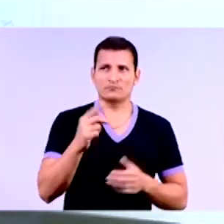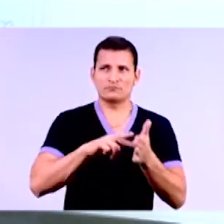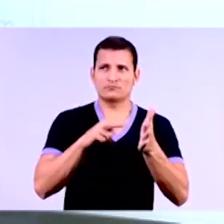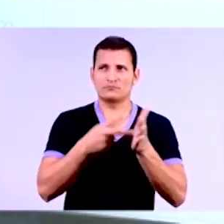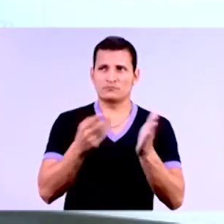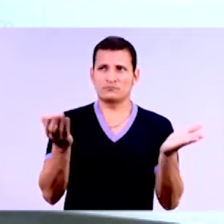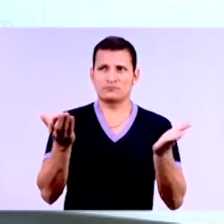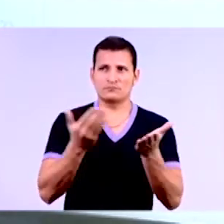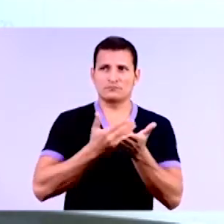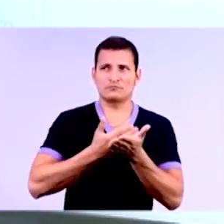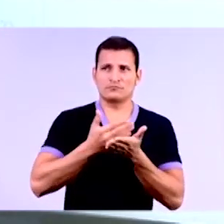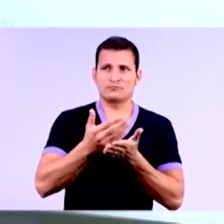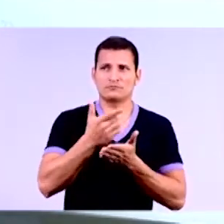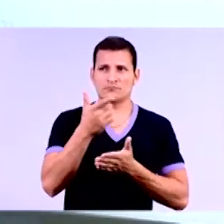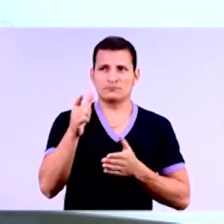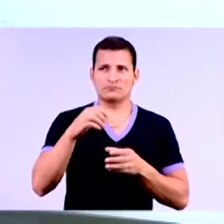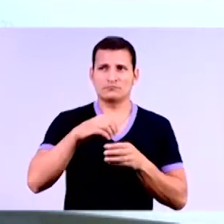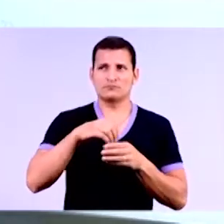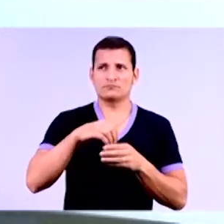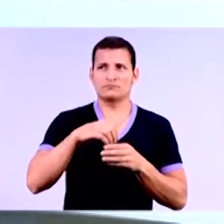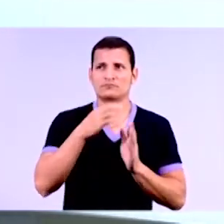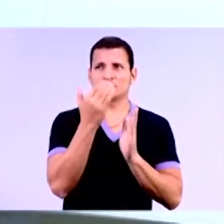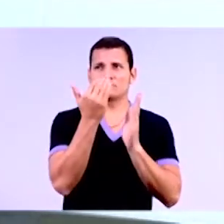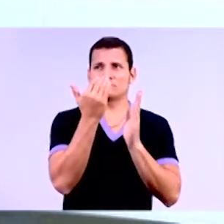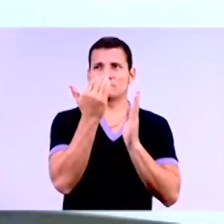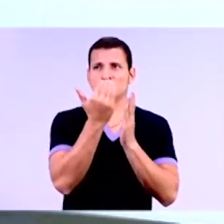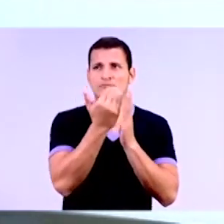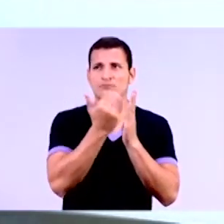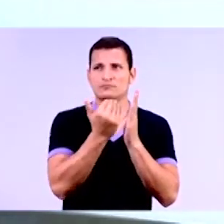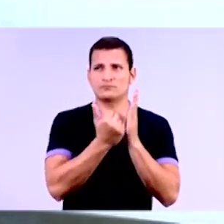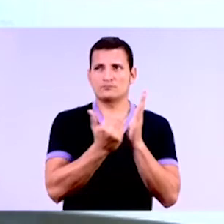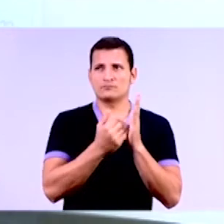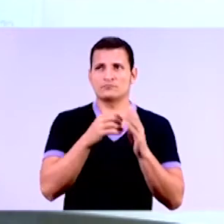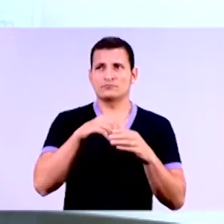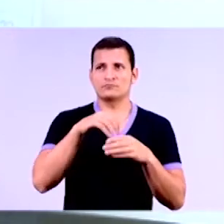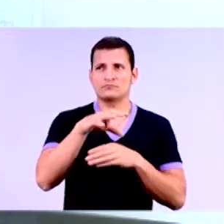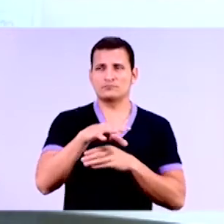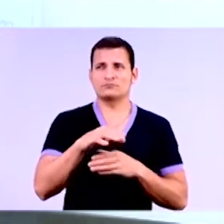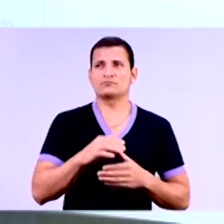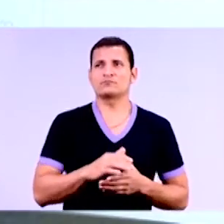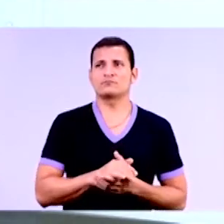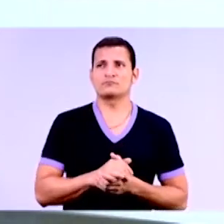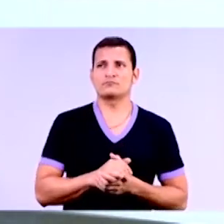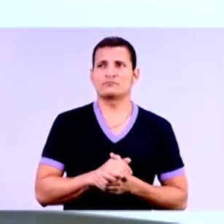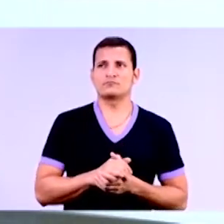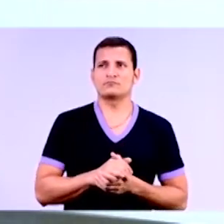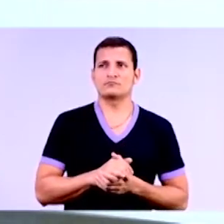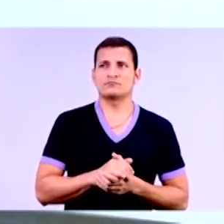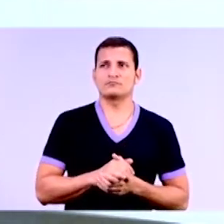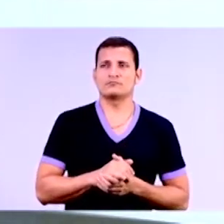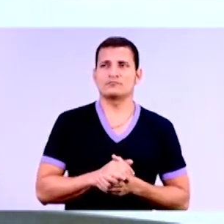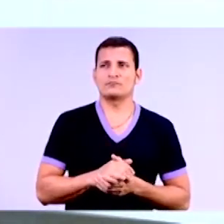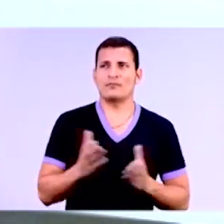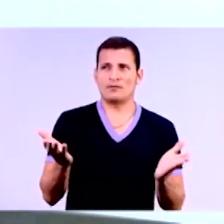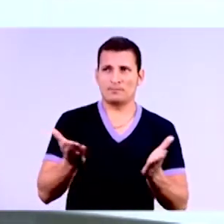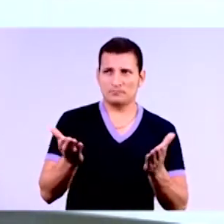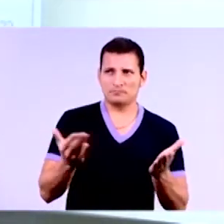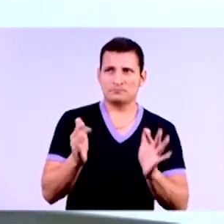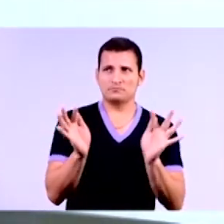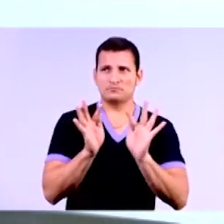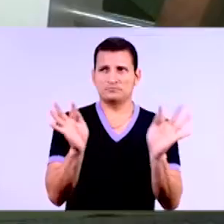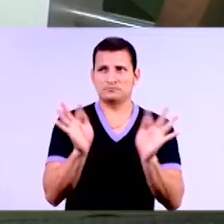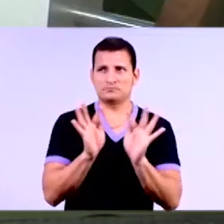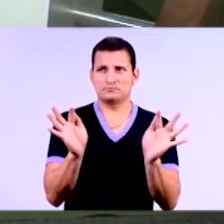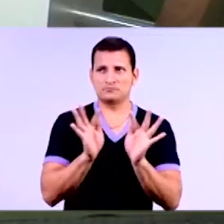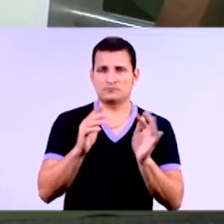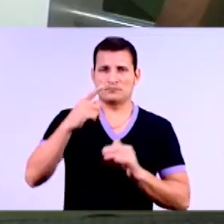agora um outro conteúdo que seria o Simple Present Tense, o presente simples, ok? Professora Leite, tem